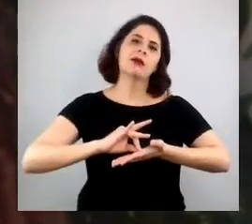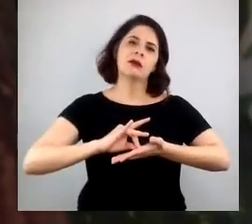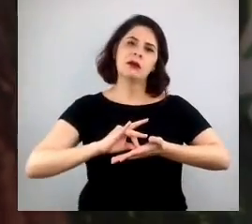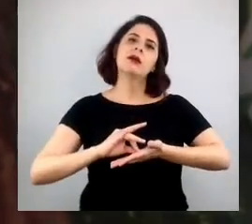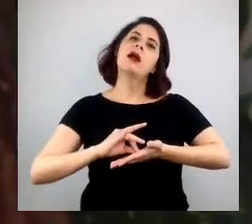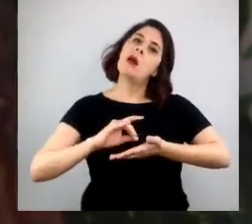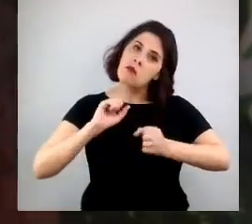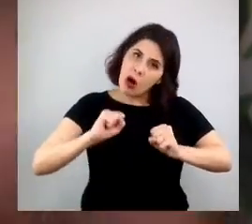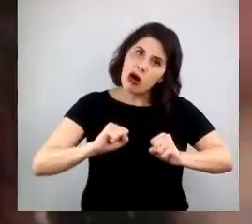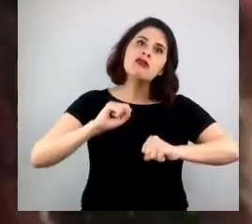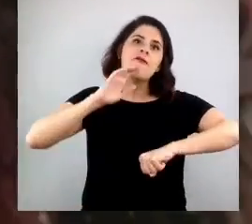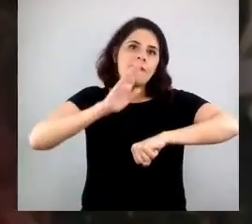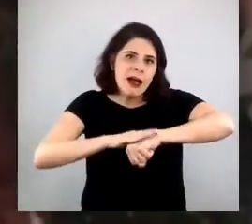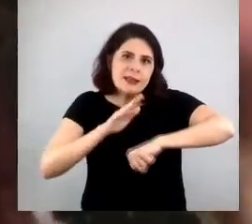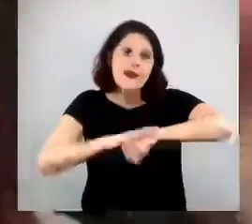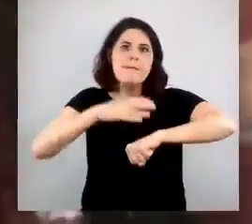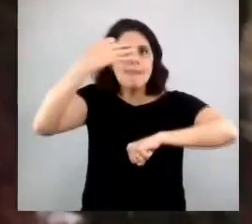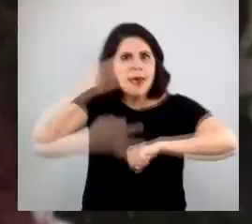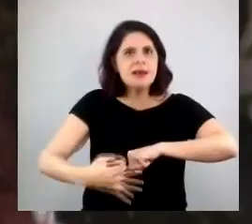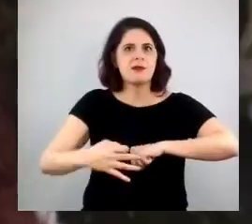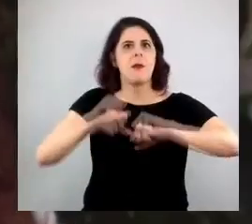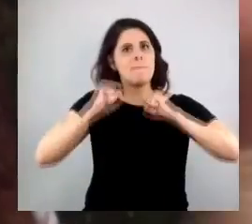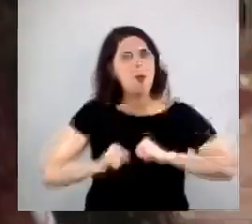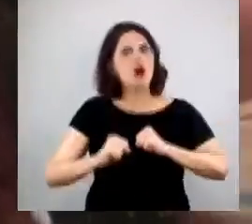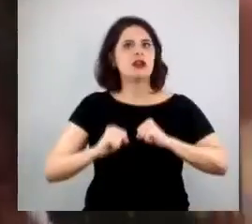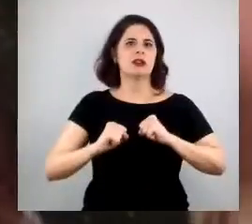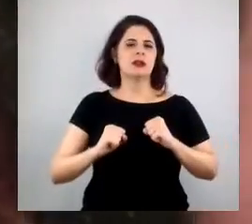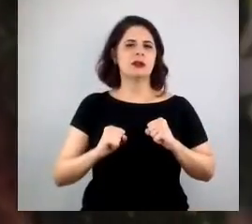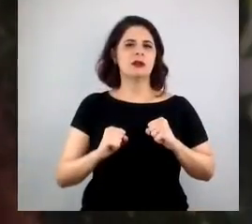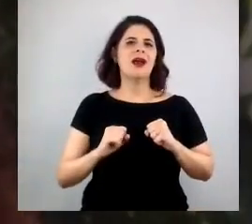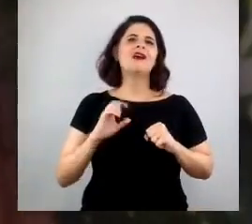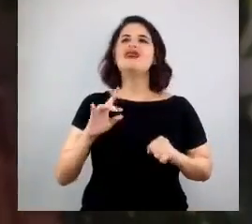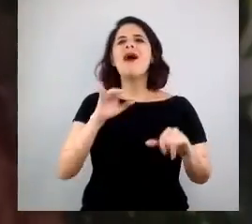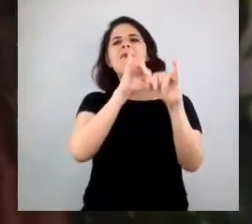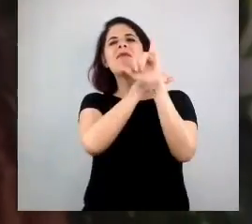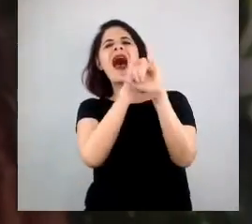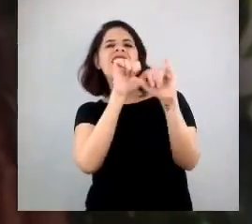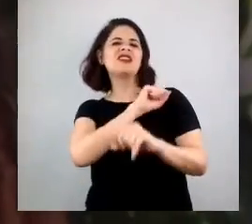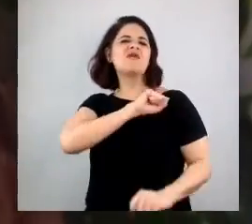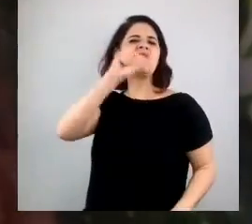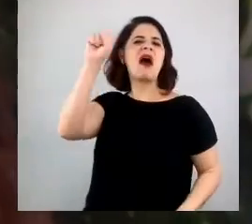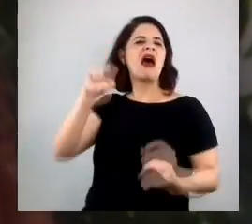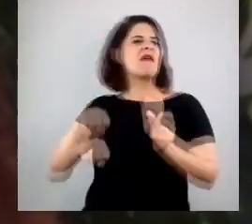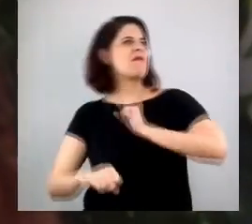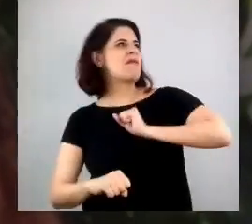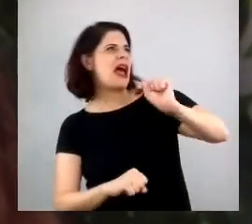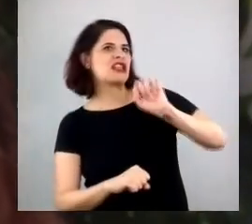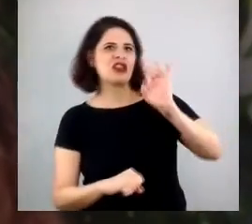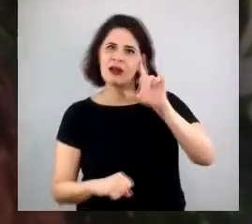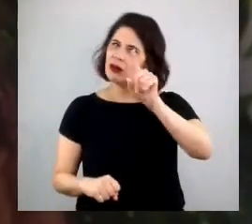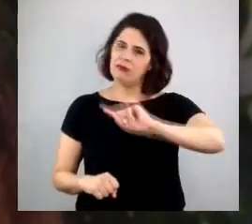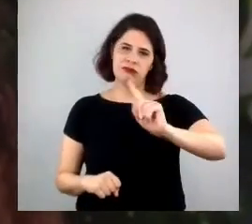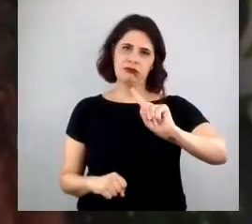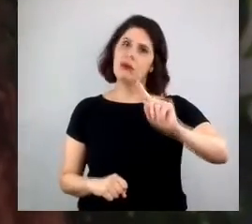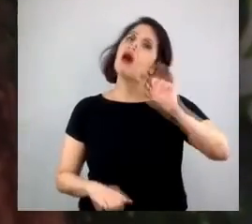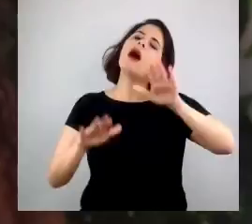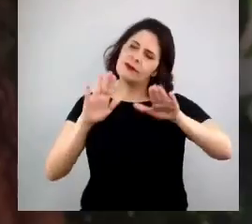o que eu acredito, para além do marketing da lacração, né, que às vezes acontece.